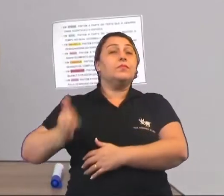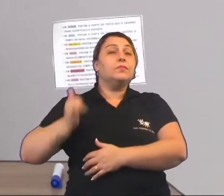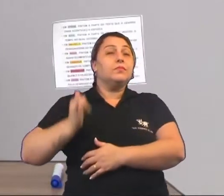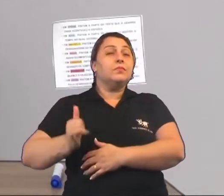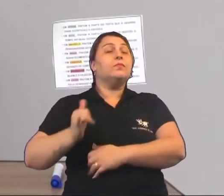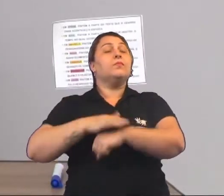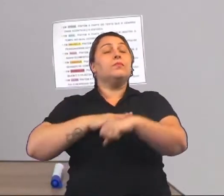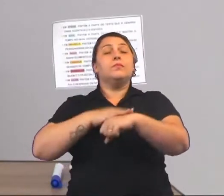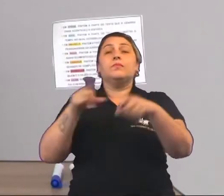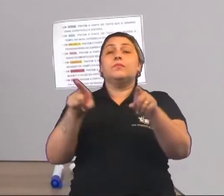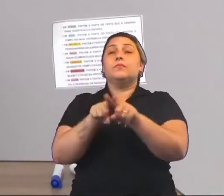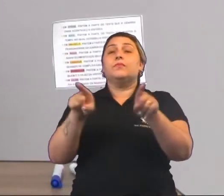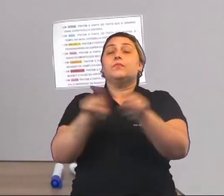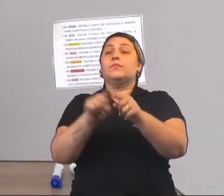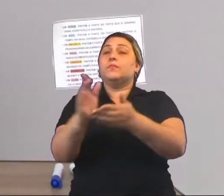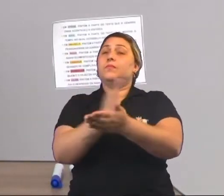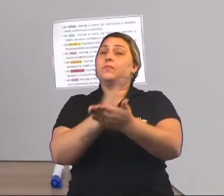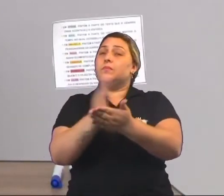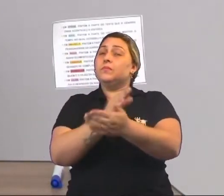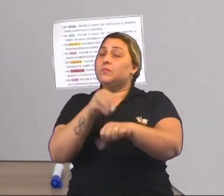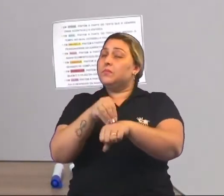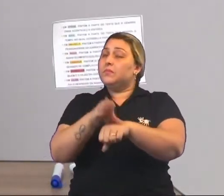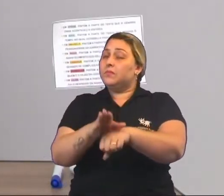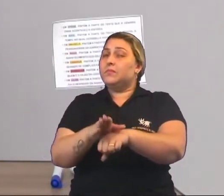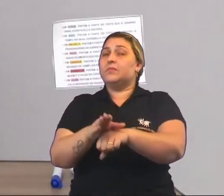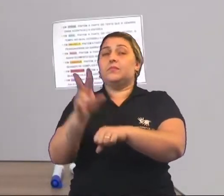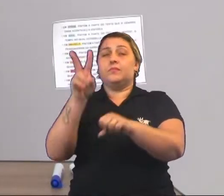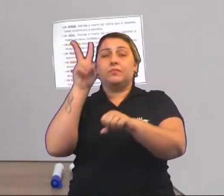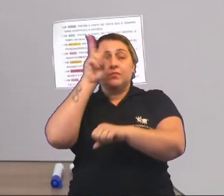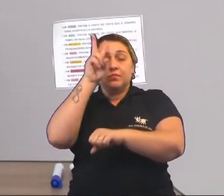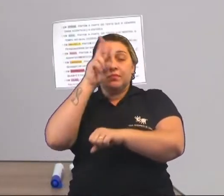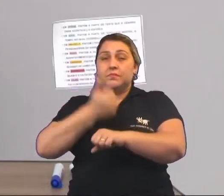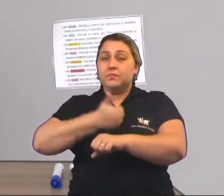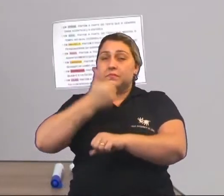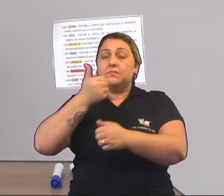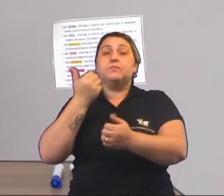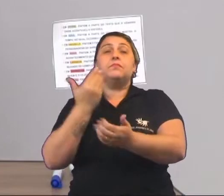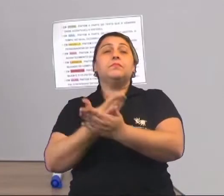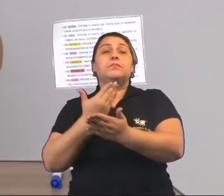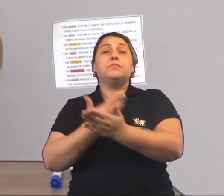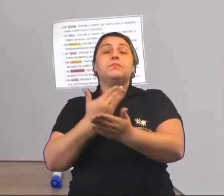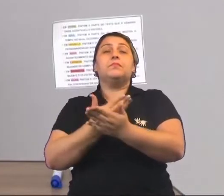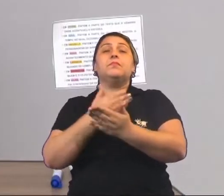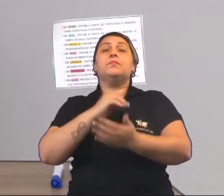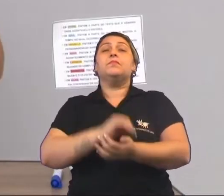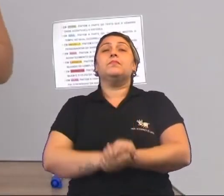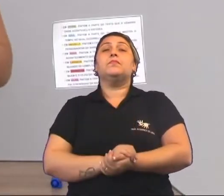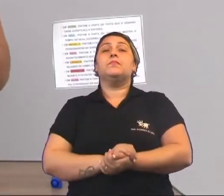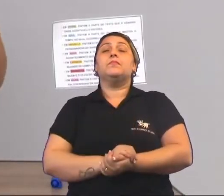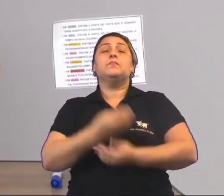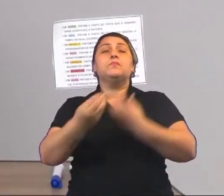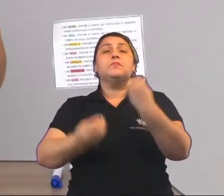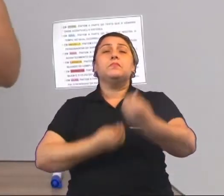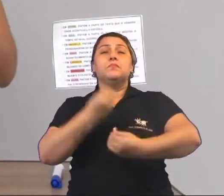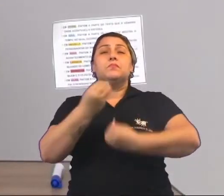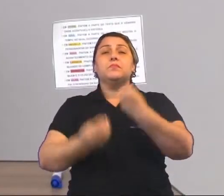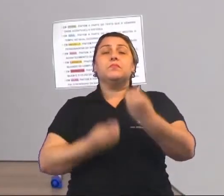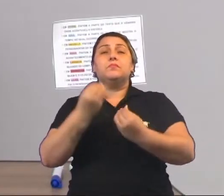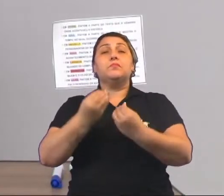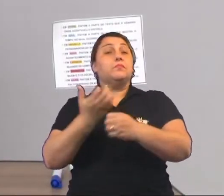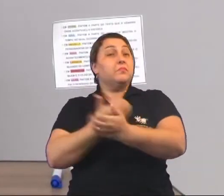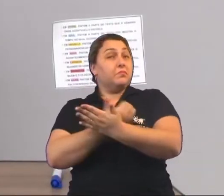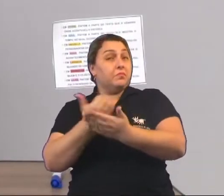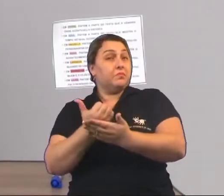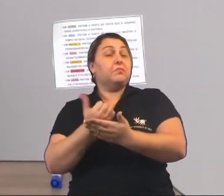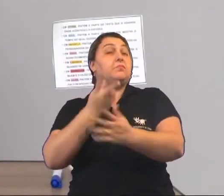narrativas, conversamos também sobre algumas diquinhas, lembram que eu dei lá na nossa primeira aula acerca de posicionamentos, de